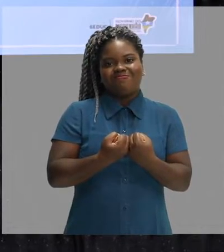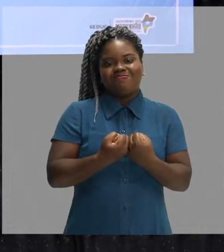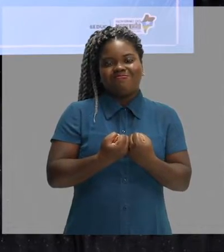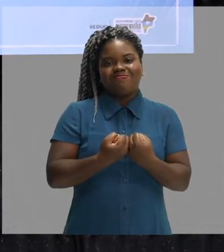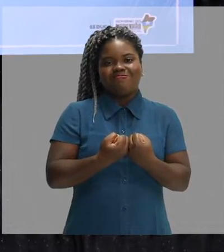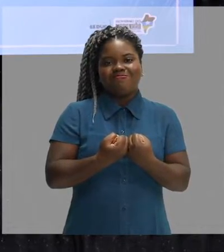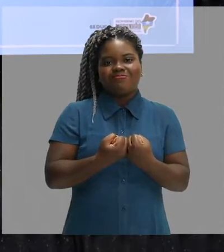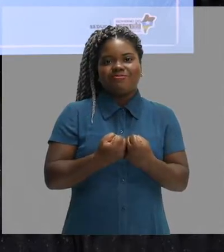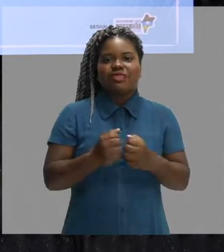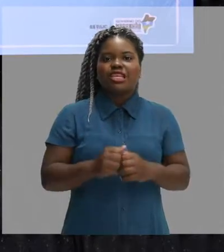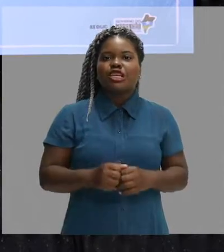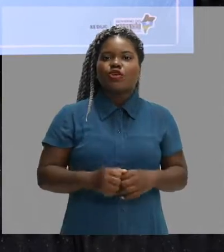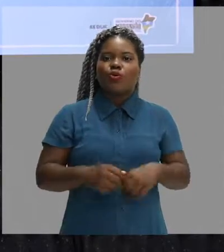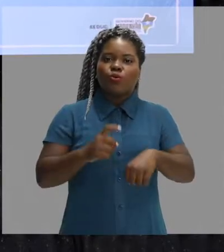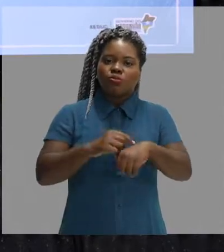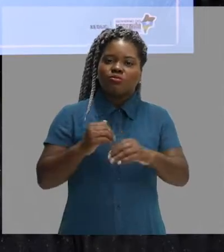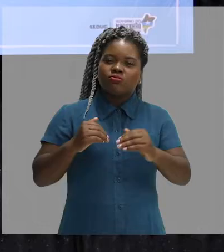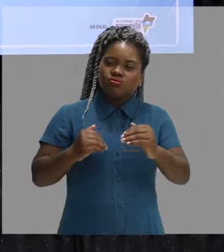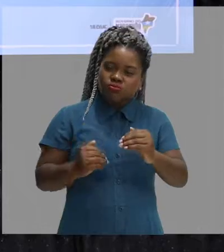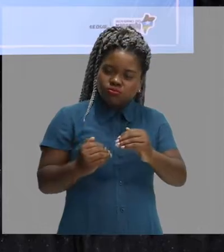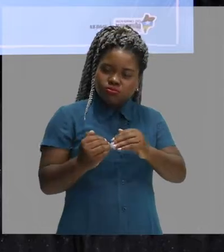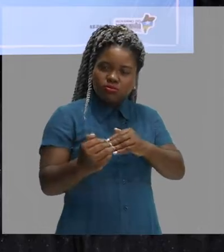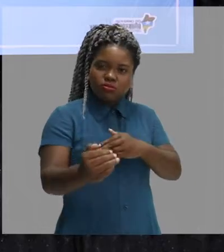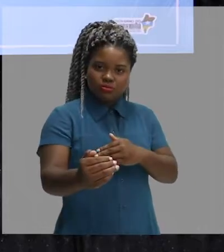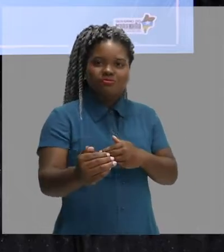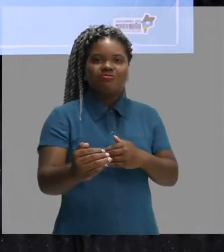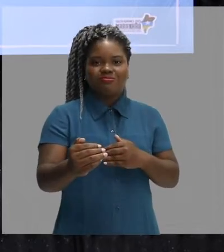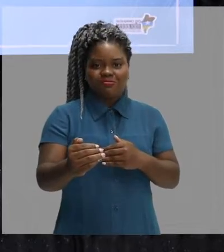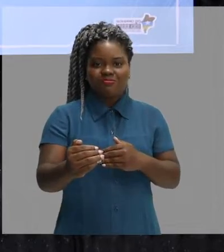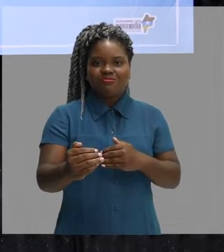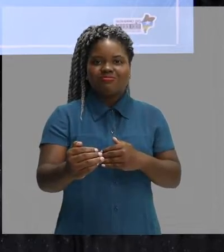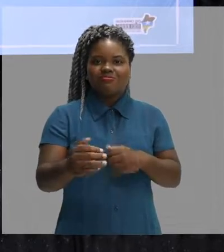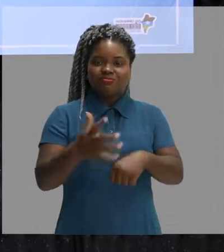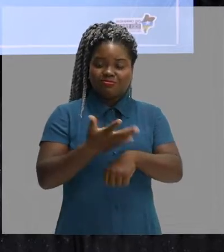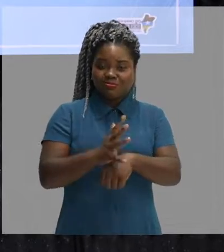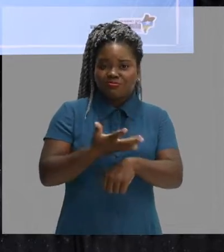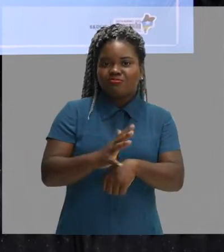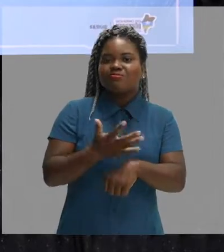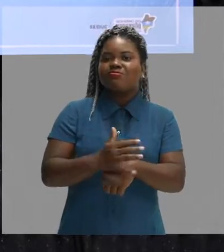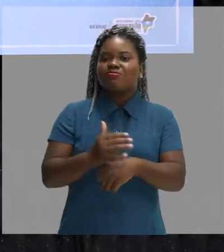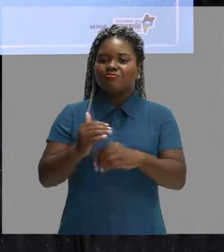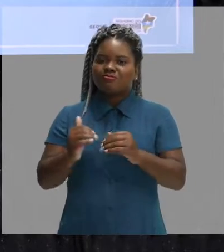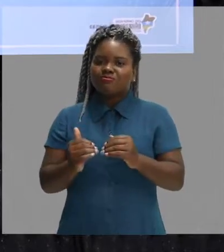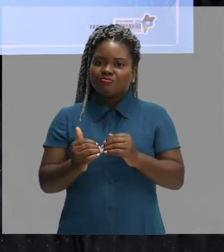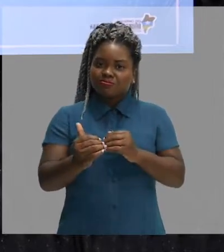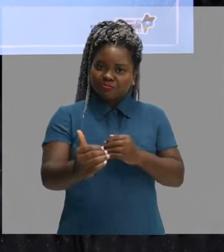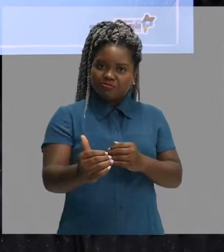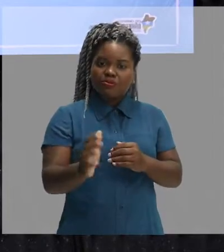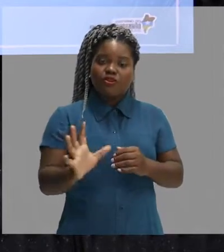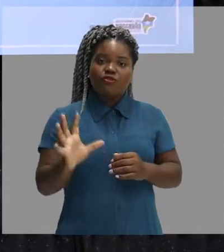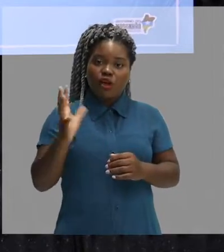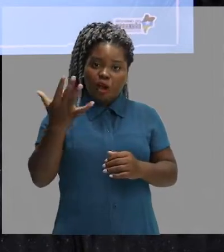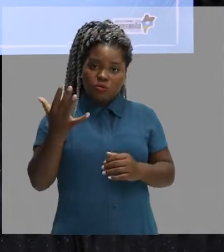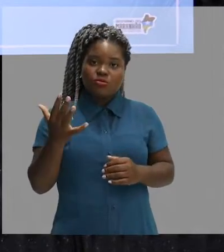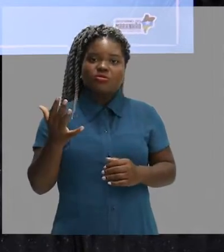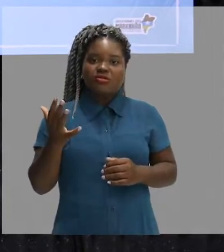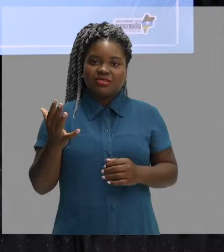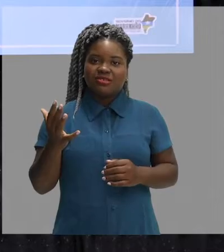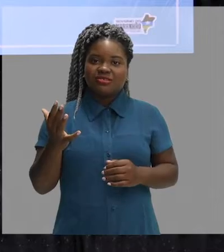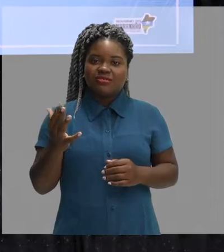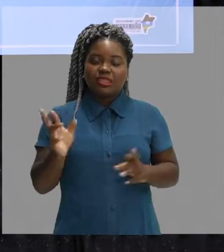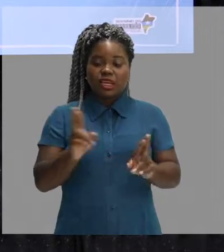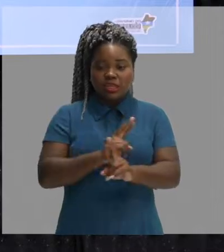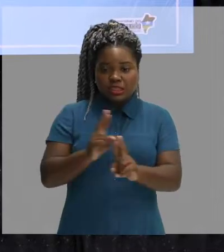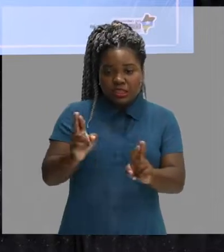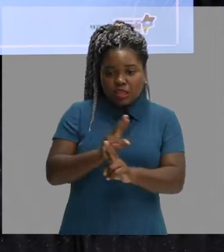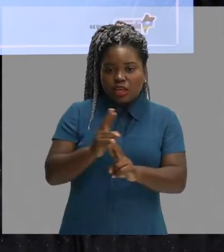do tempo, essas relações sociais, essas práticas vão se perpetuando. E acabam estabelecendo essa